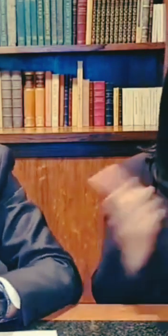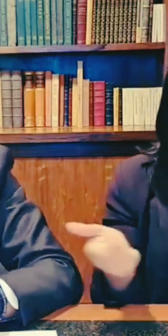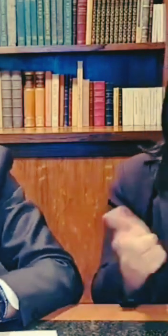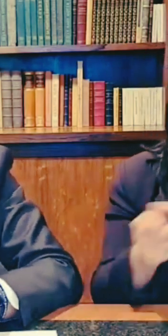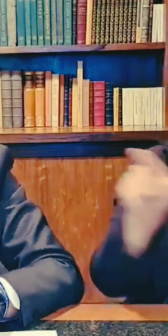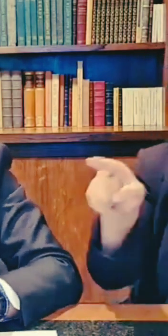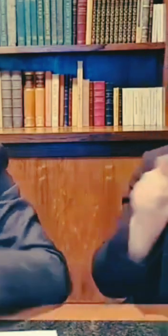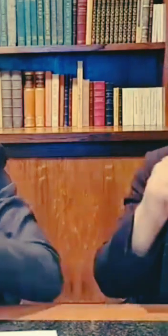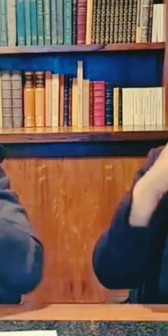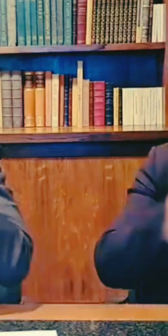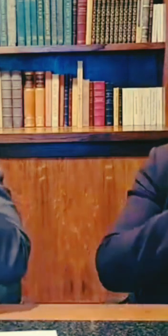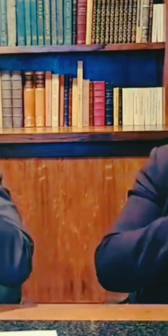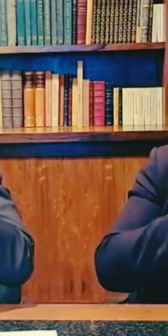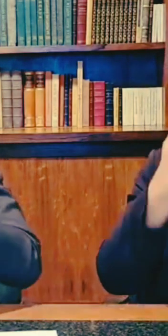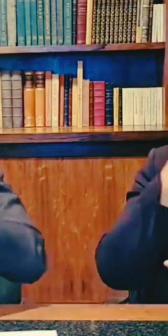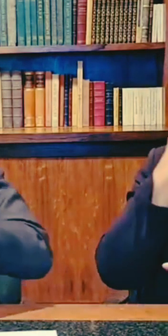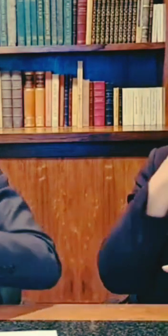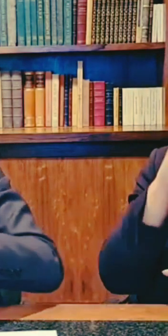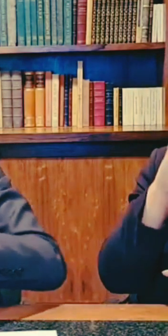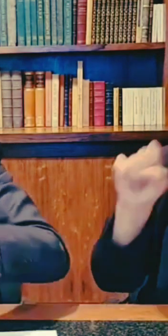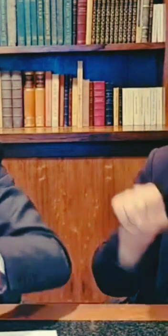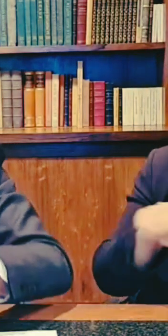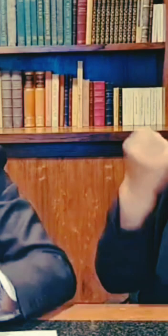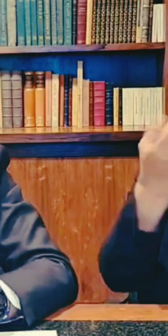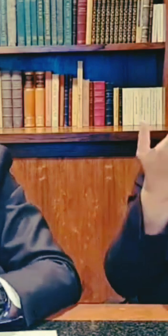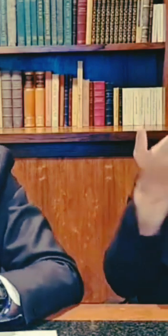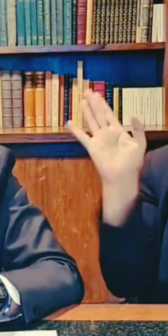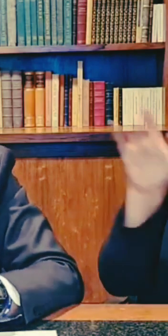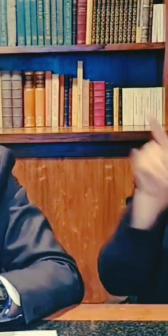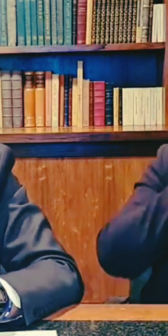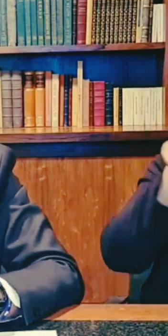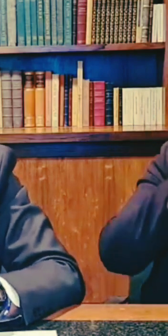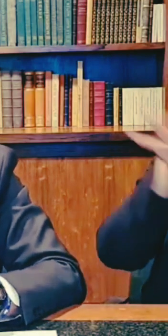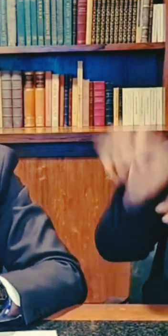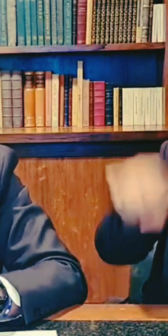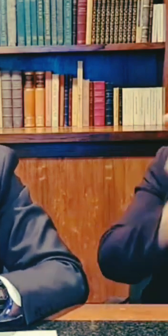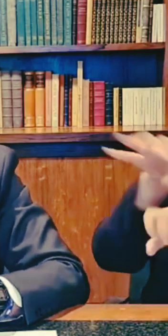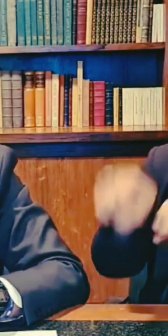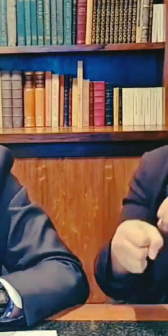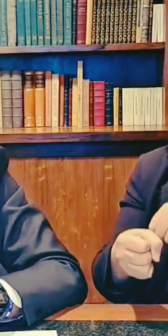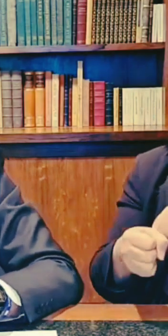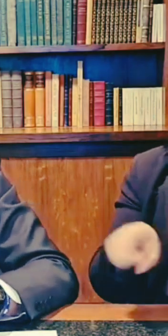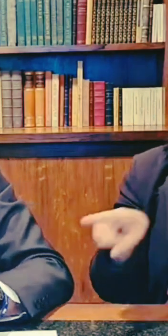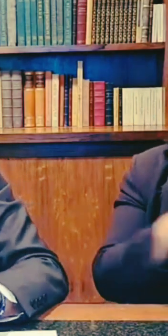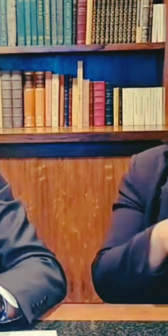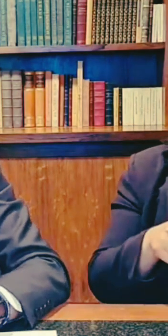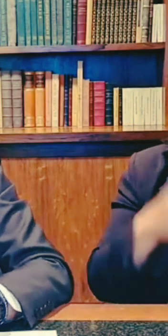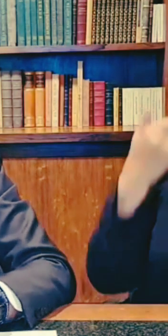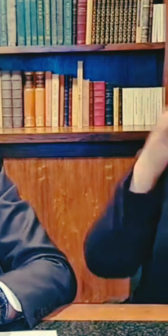todos eles, 8 empresários, depois foi feita a apreensão de celulares,